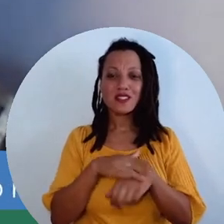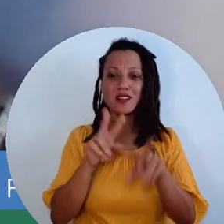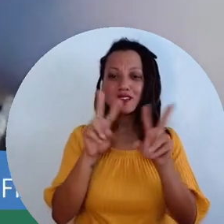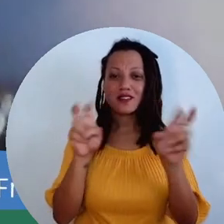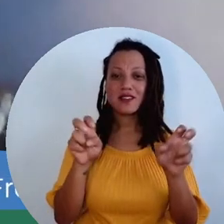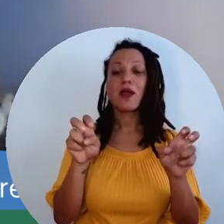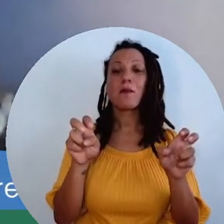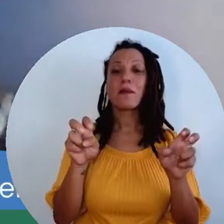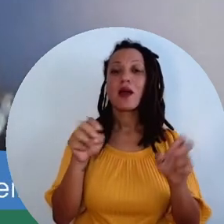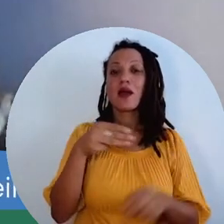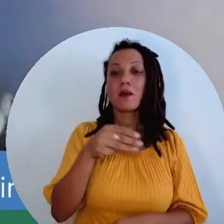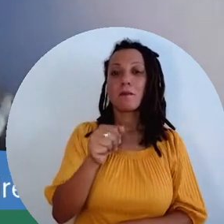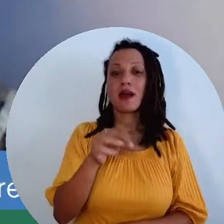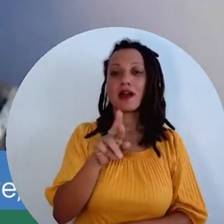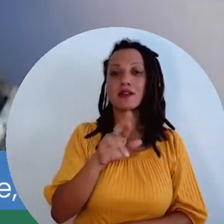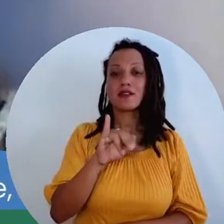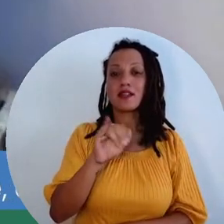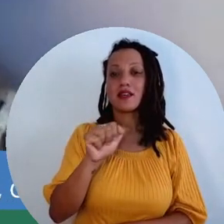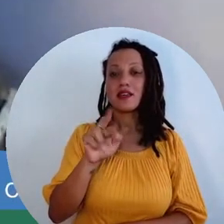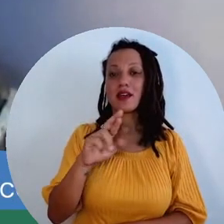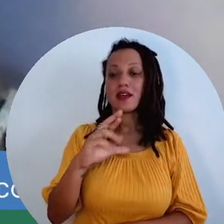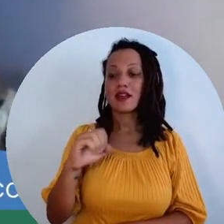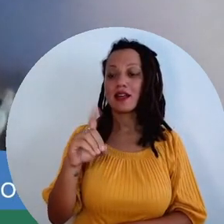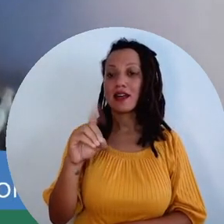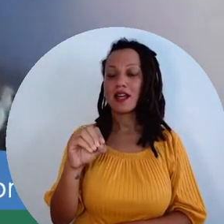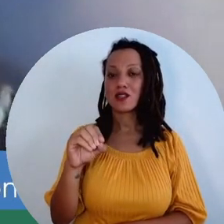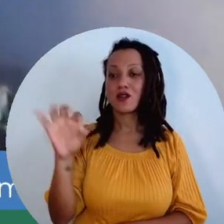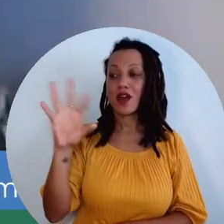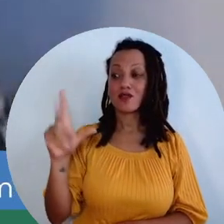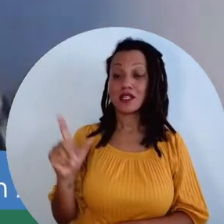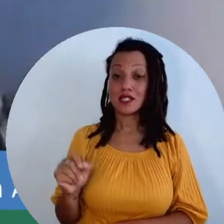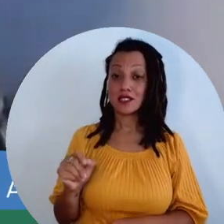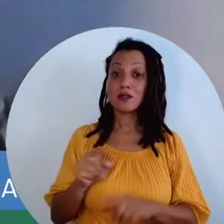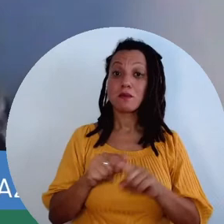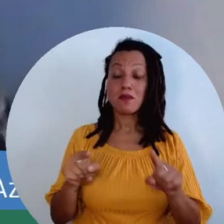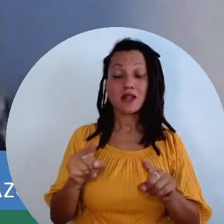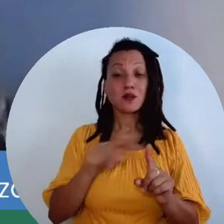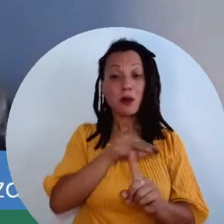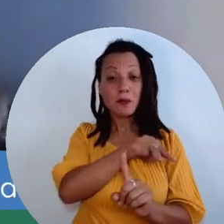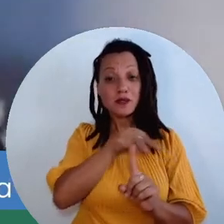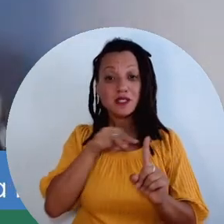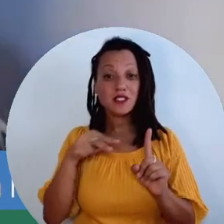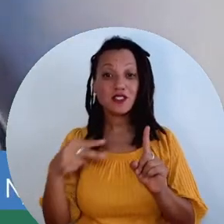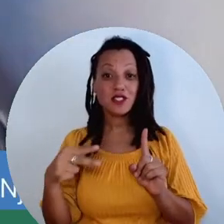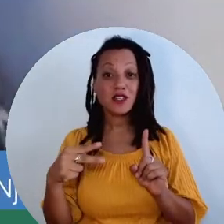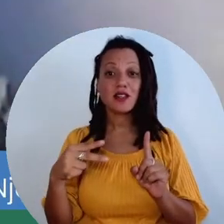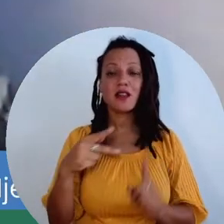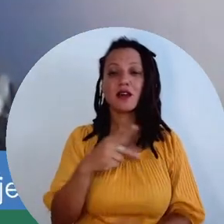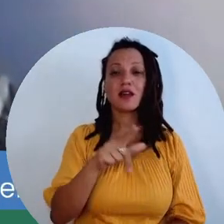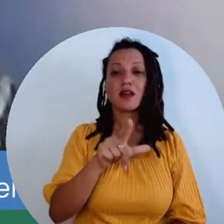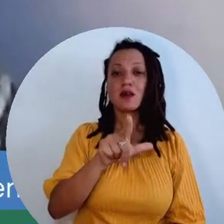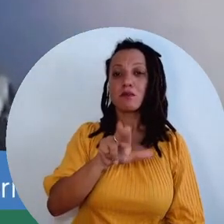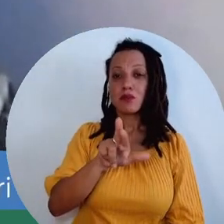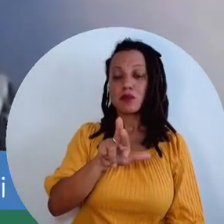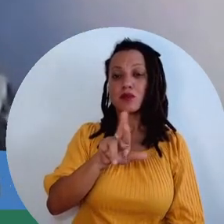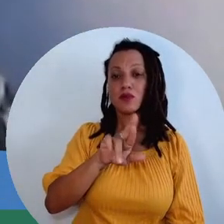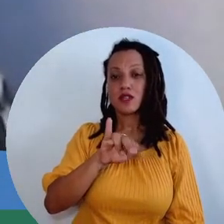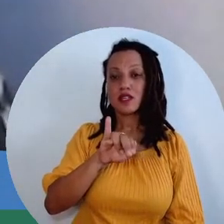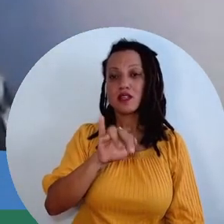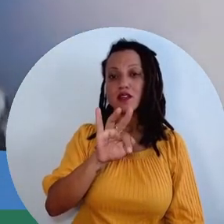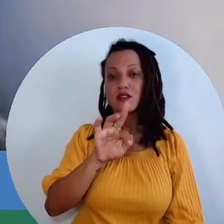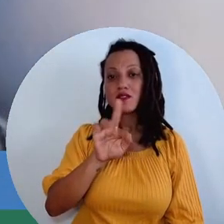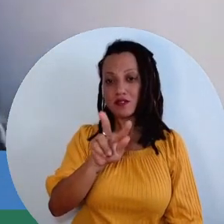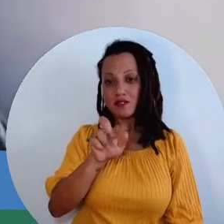o matriarcado africano numa perspectiva universal. Você sabe o que é